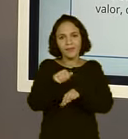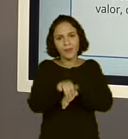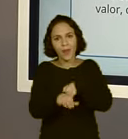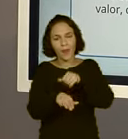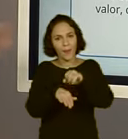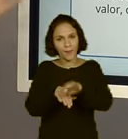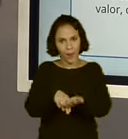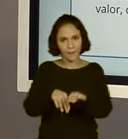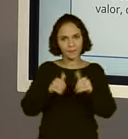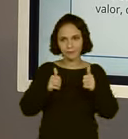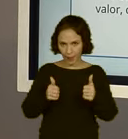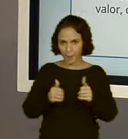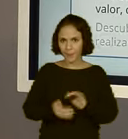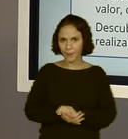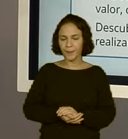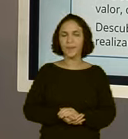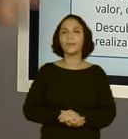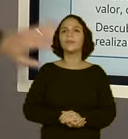esses passos, tá?